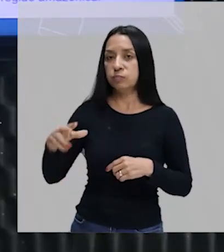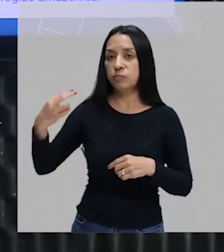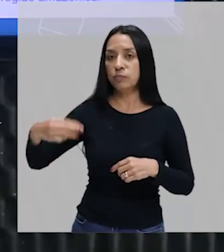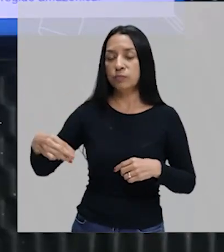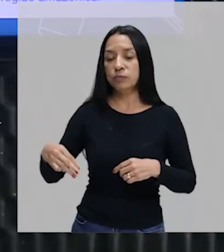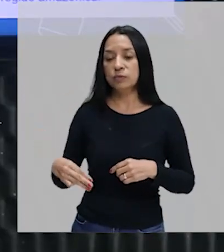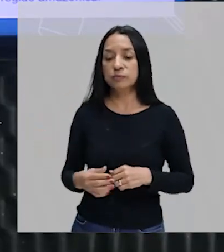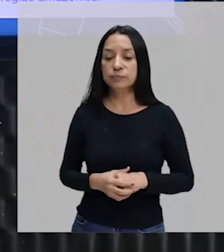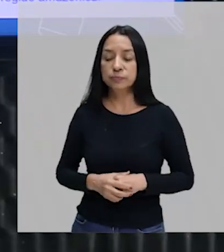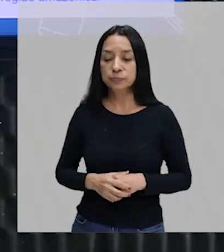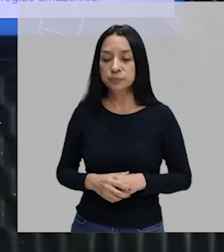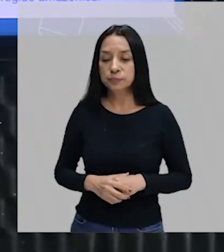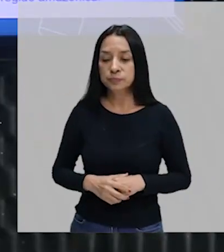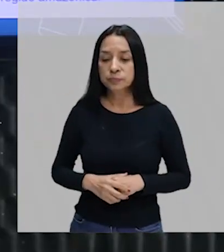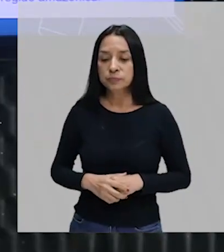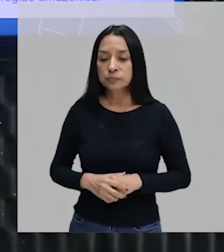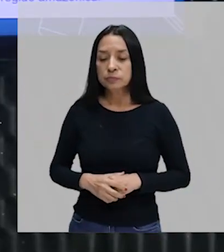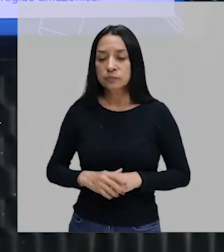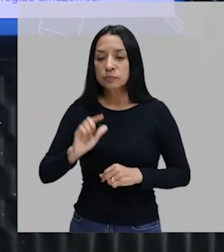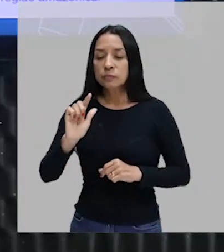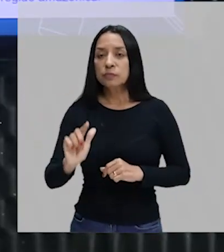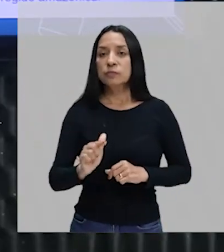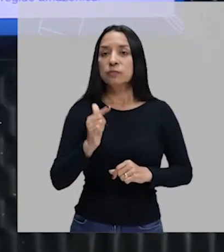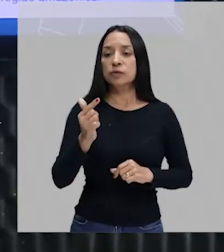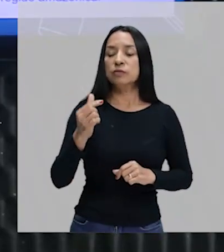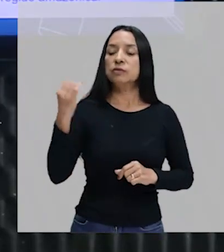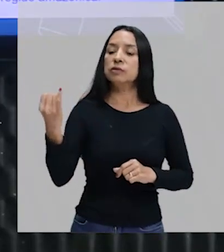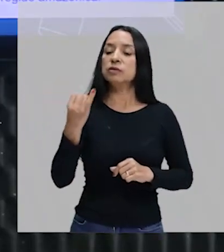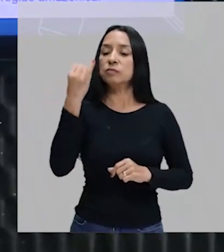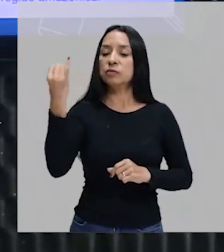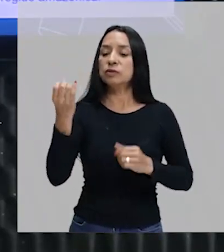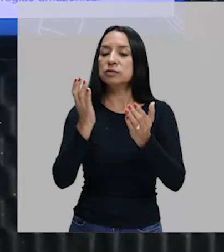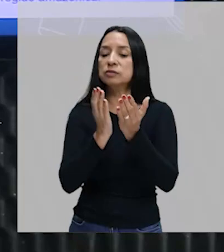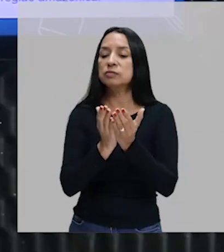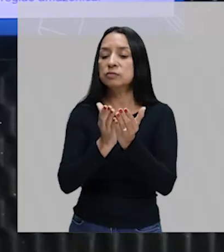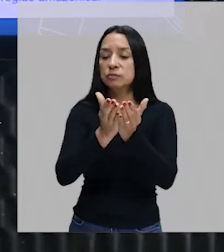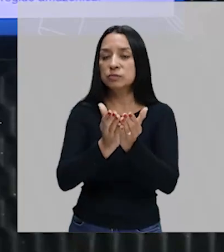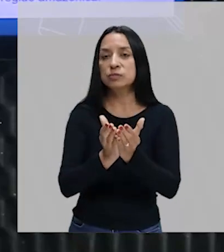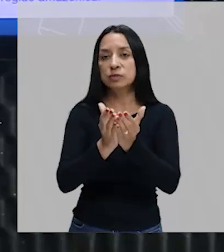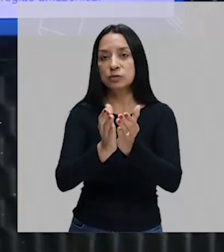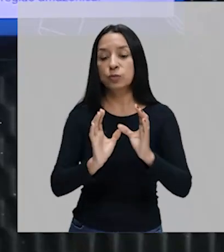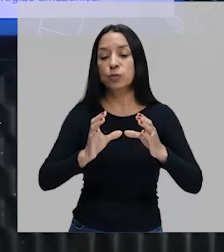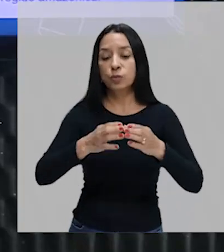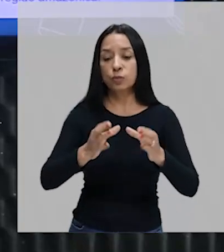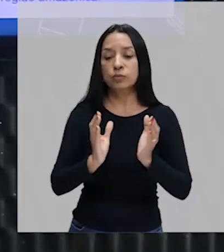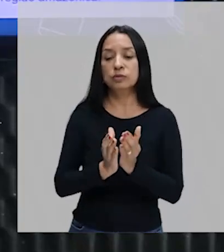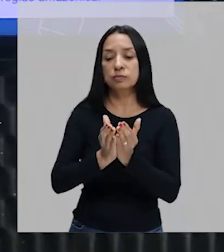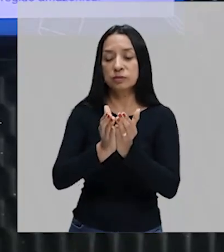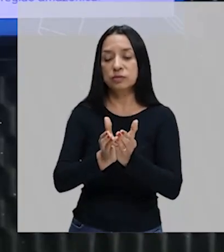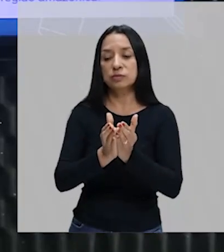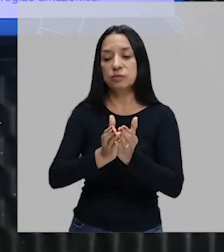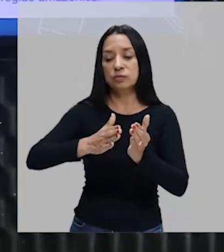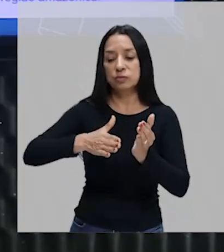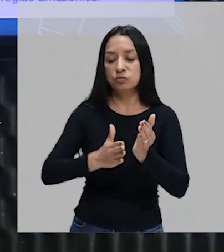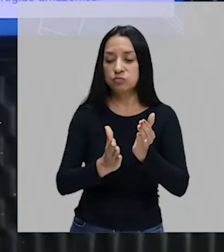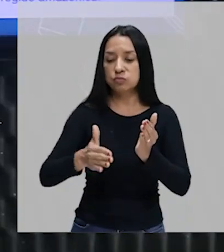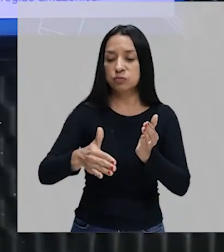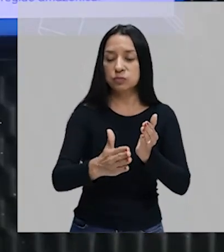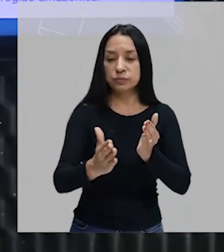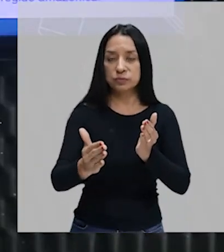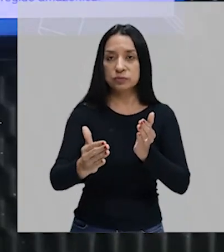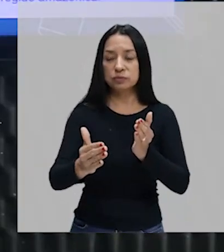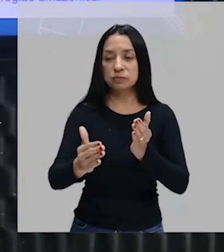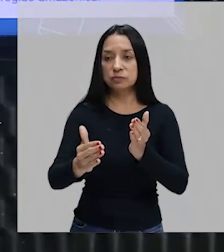coisa importante são expedições. As expedições entradistas pelos rios,